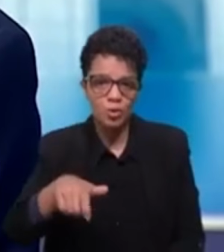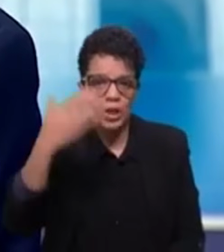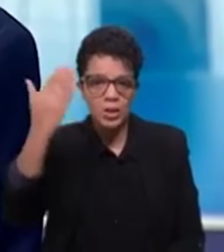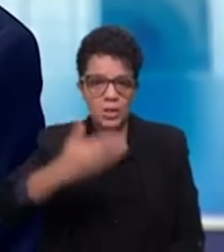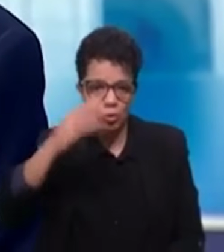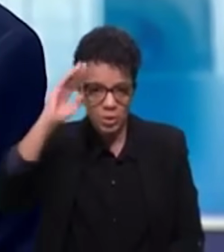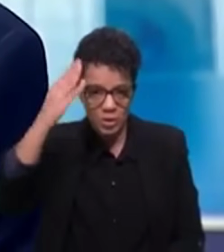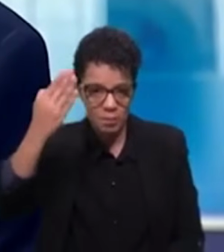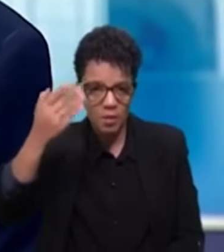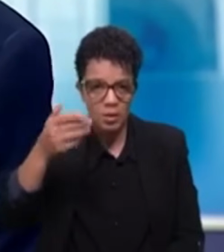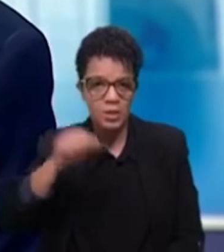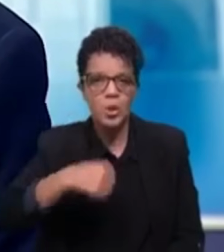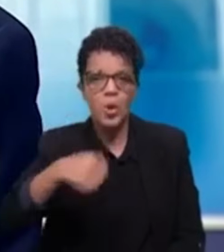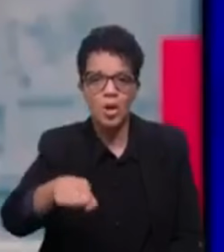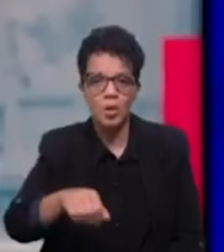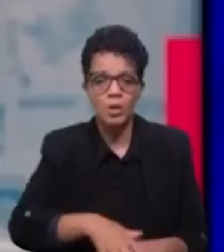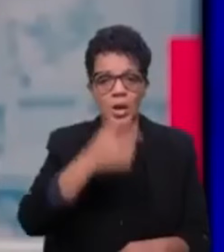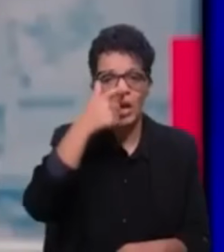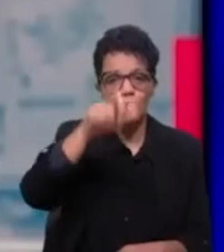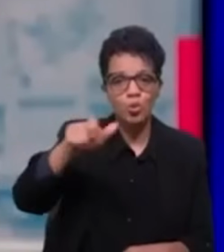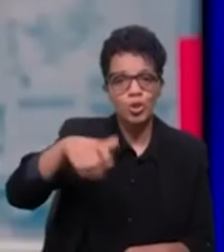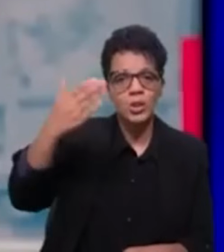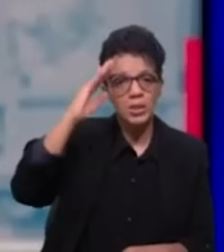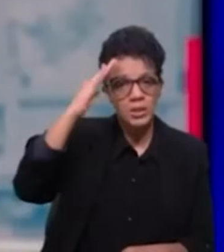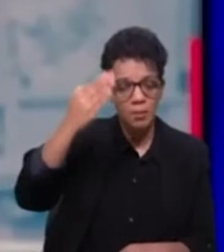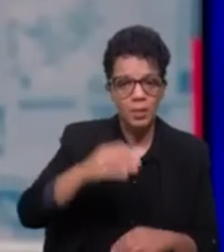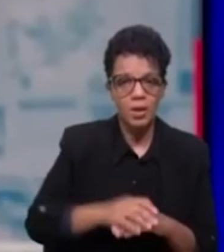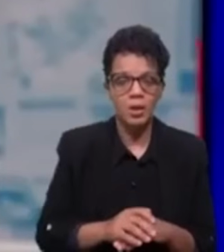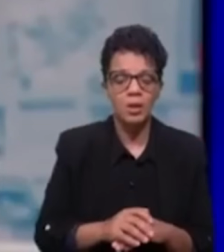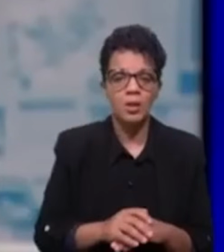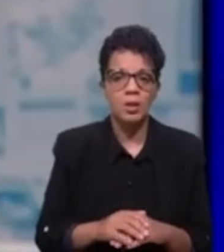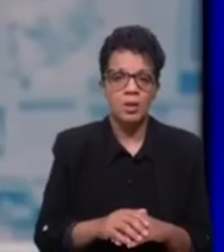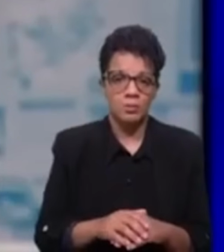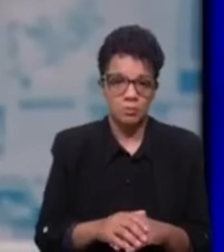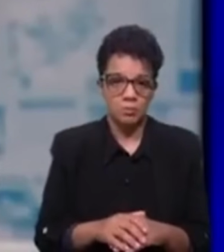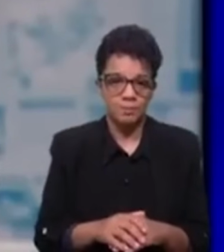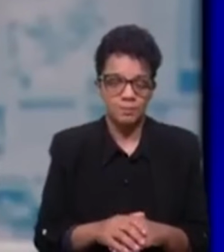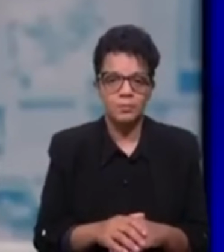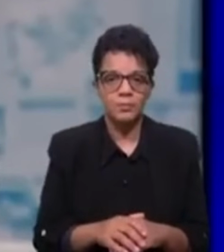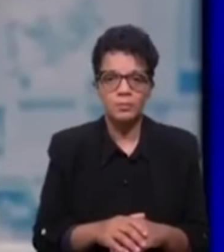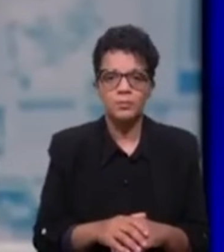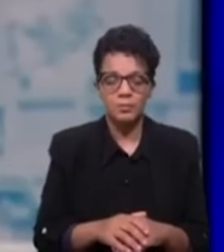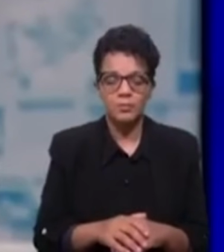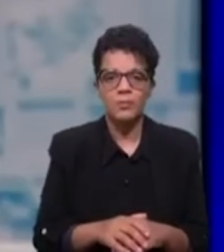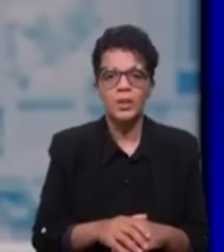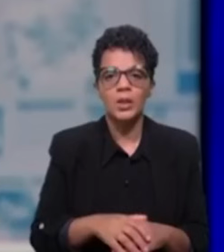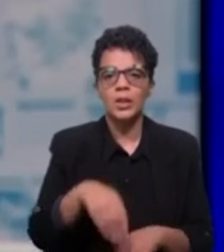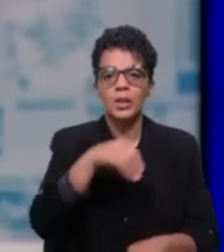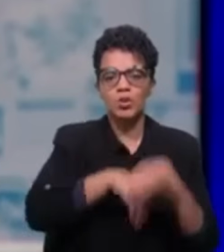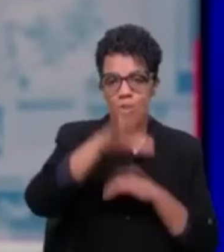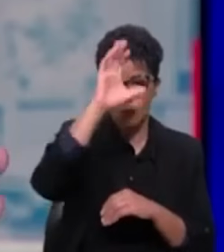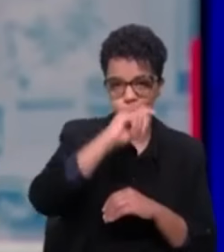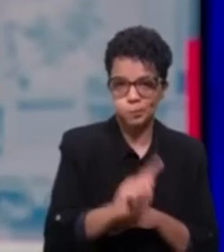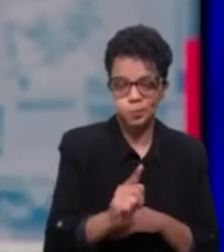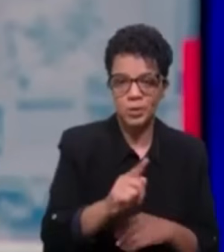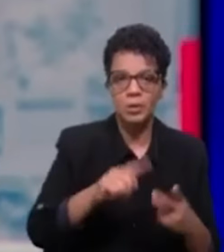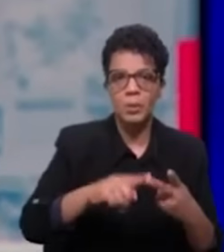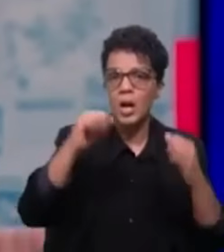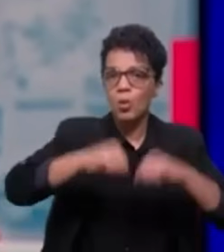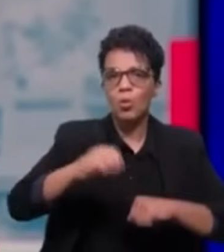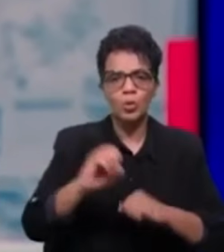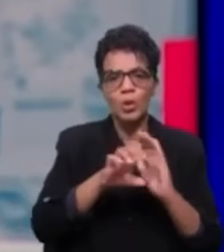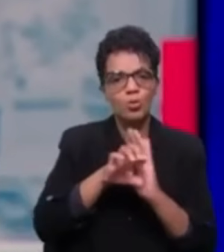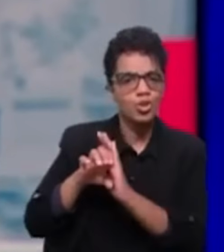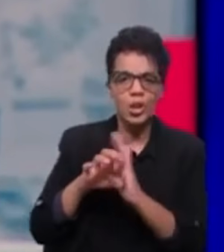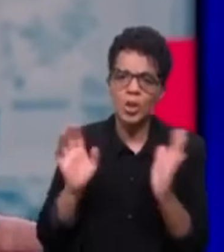direito saber os eleitores têm o direito de saber e ninguém diz como eu que não governa se não ganhar as eleições e que não faz acordo que chega não